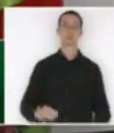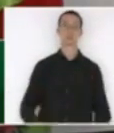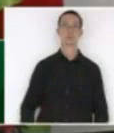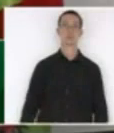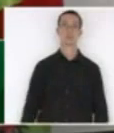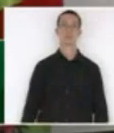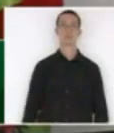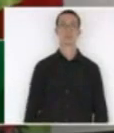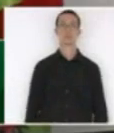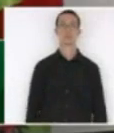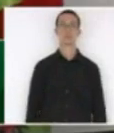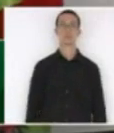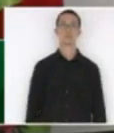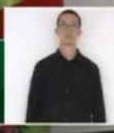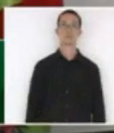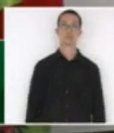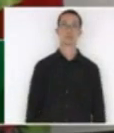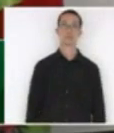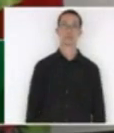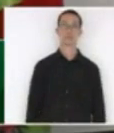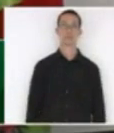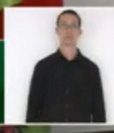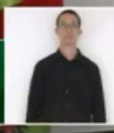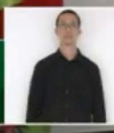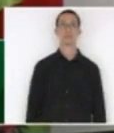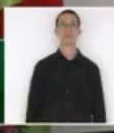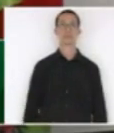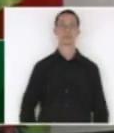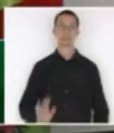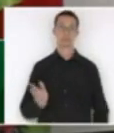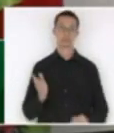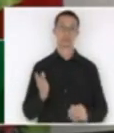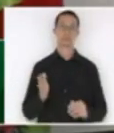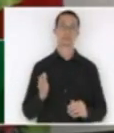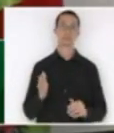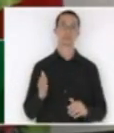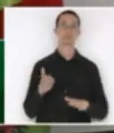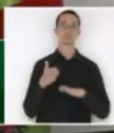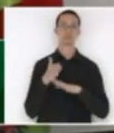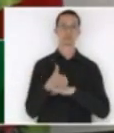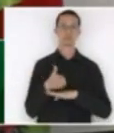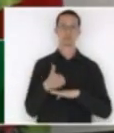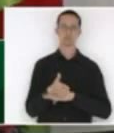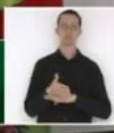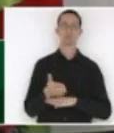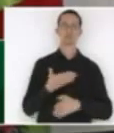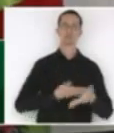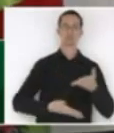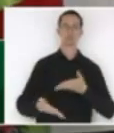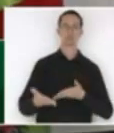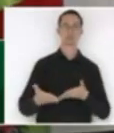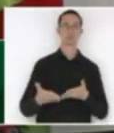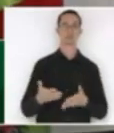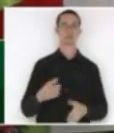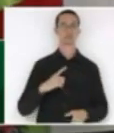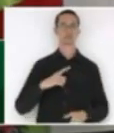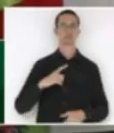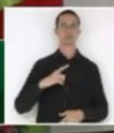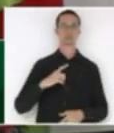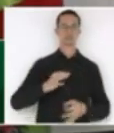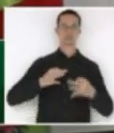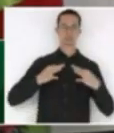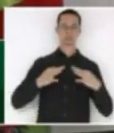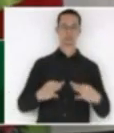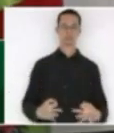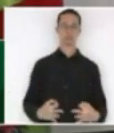coletiva. Então, nós participamos e saímos com a convicção de que esse é